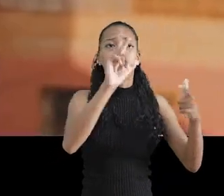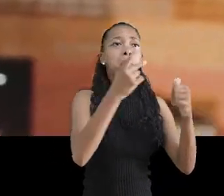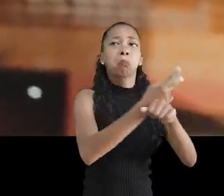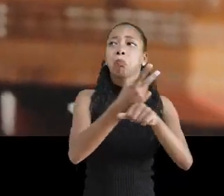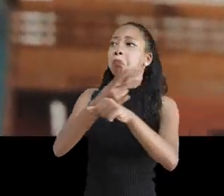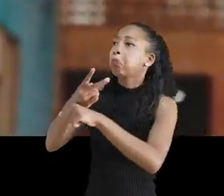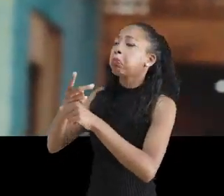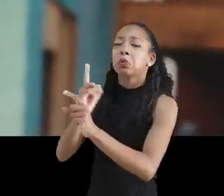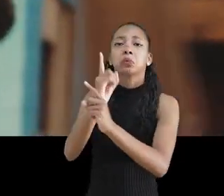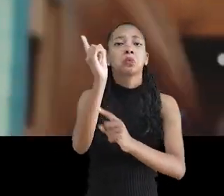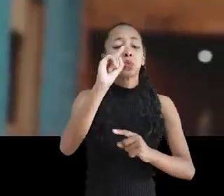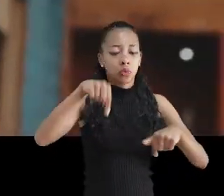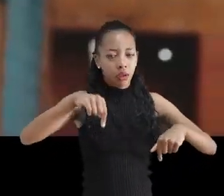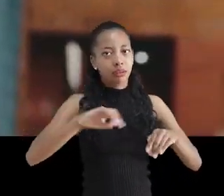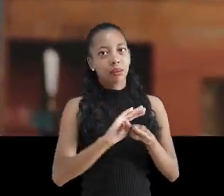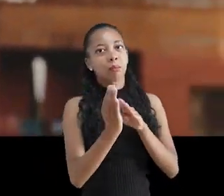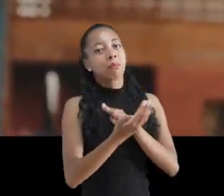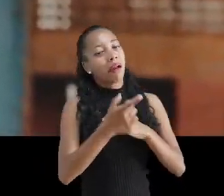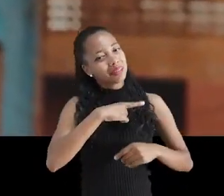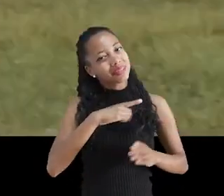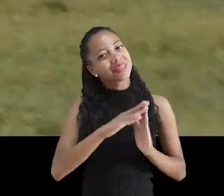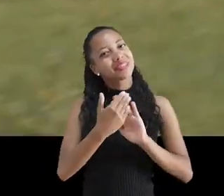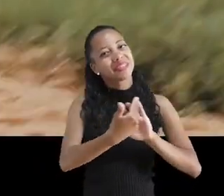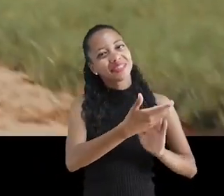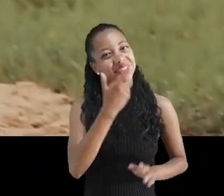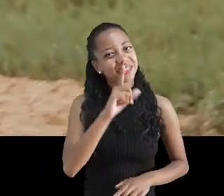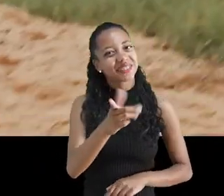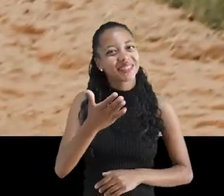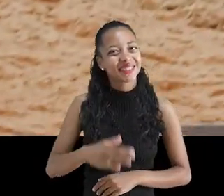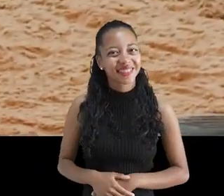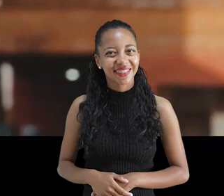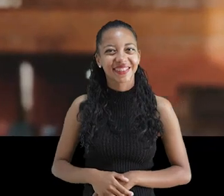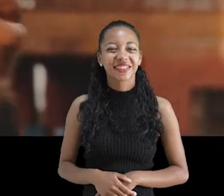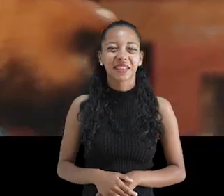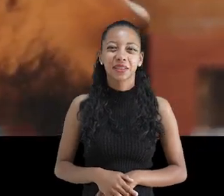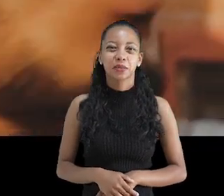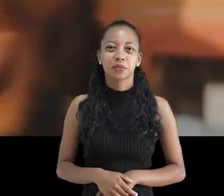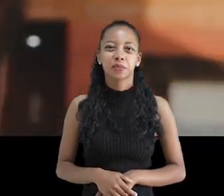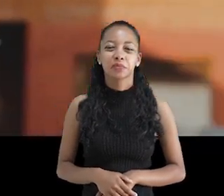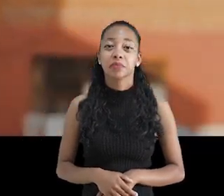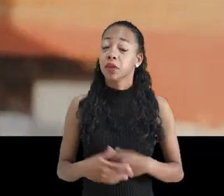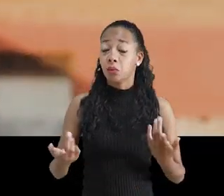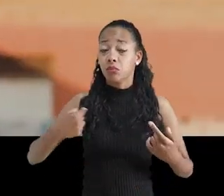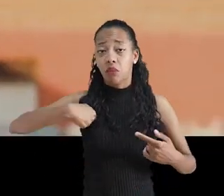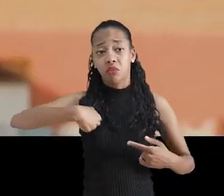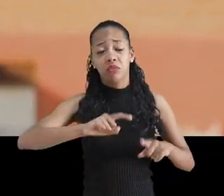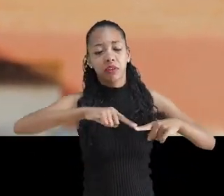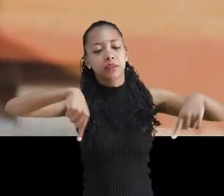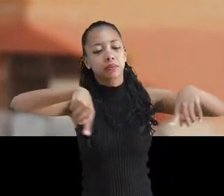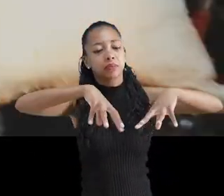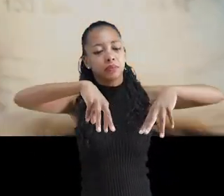firme e aqui dentro da favela graças ao condomínio a gente pegou esse espaço me dediquei no primeiro dia vim só eu olhei o terreno